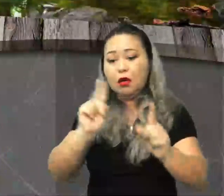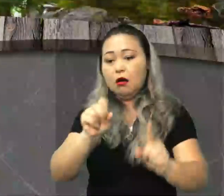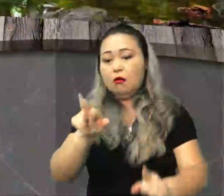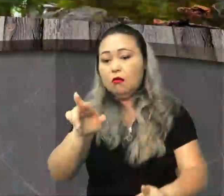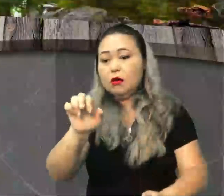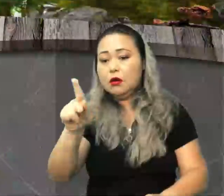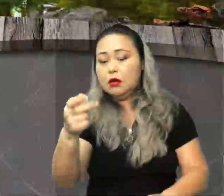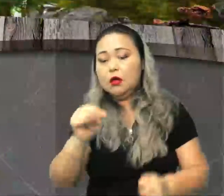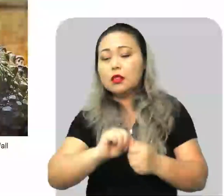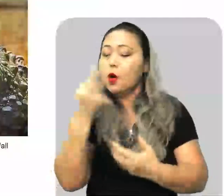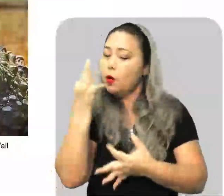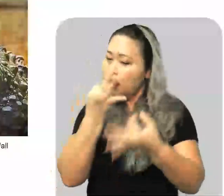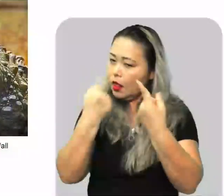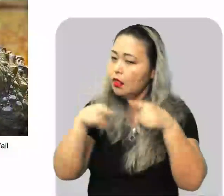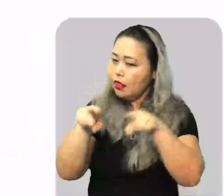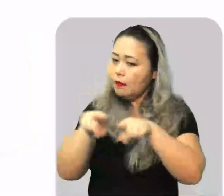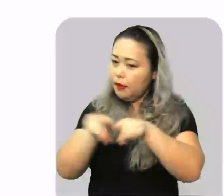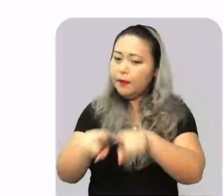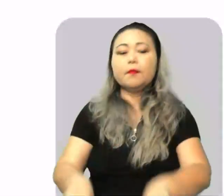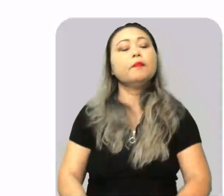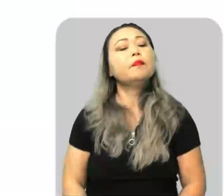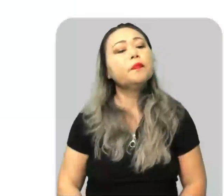não. São lindinhas também.